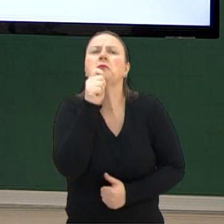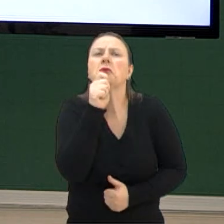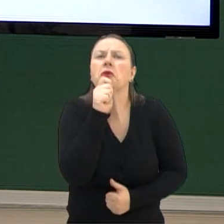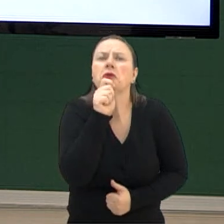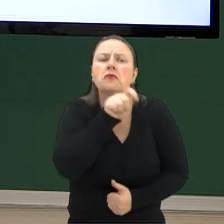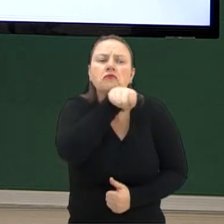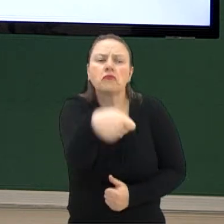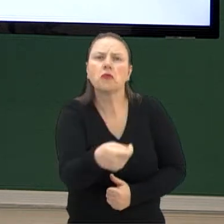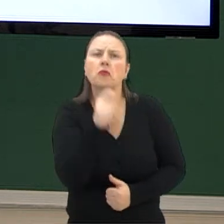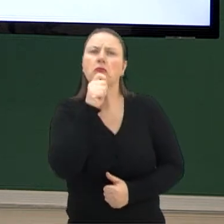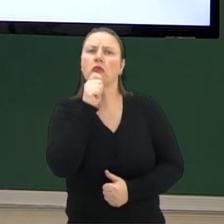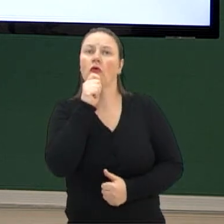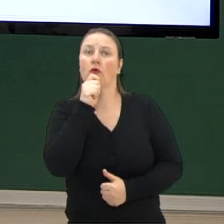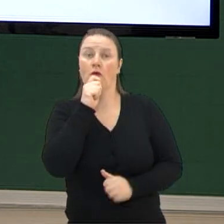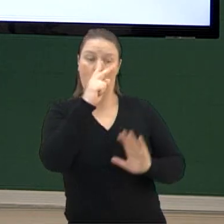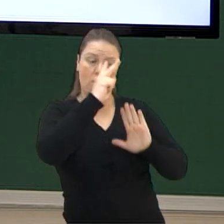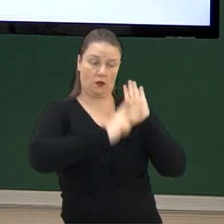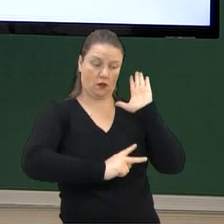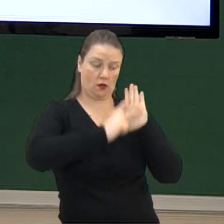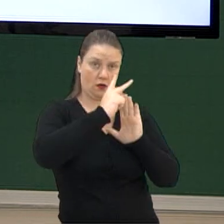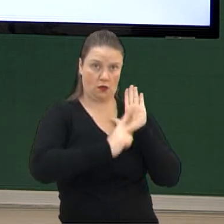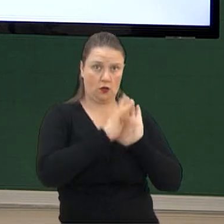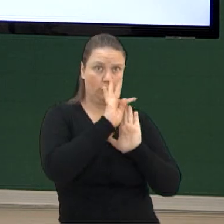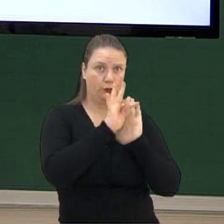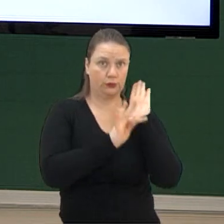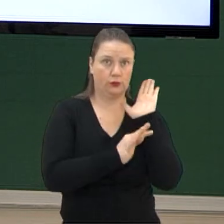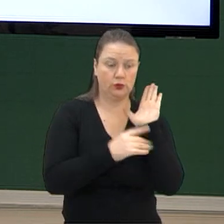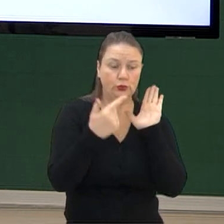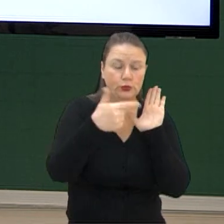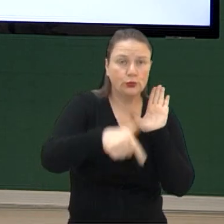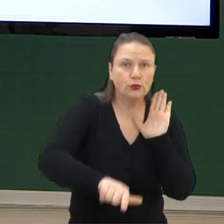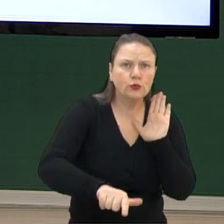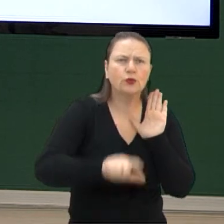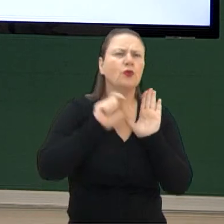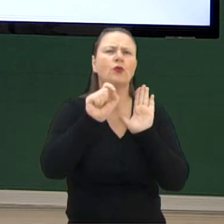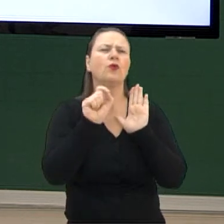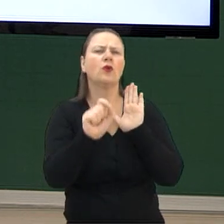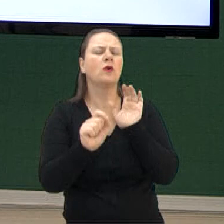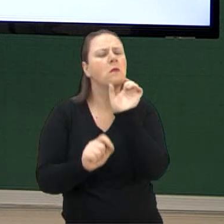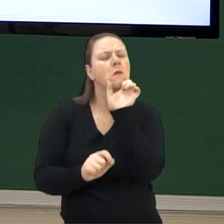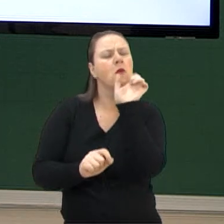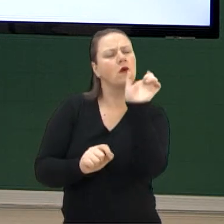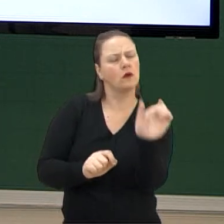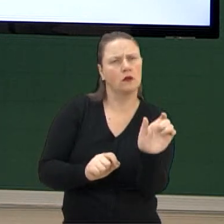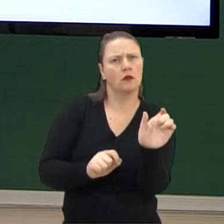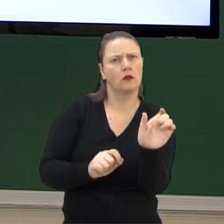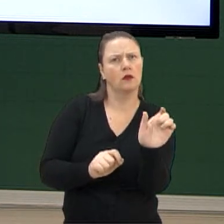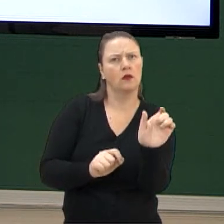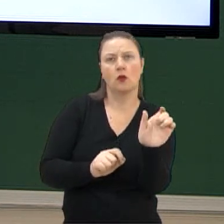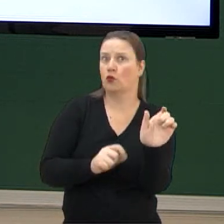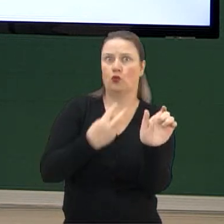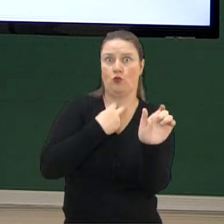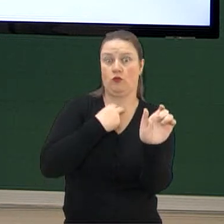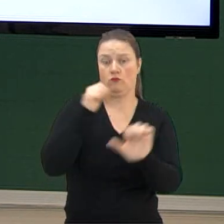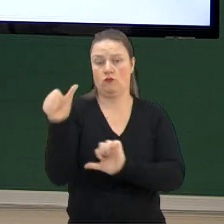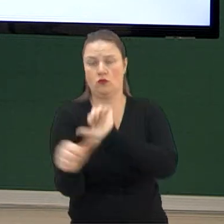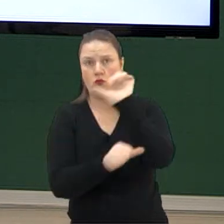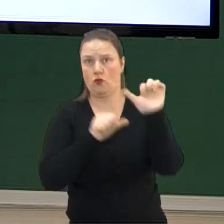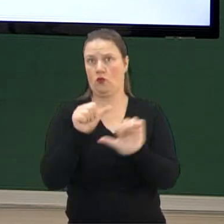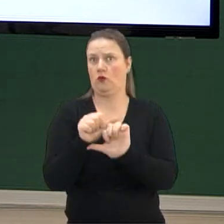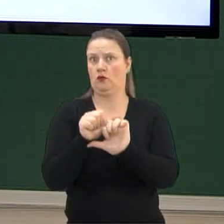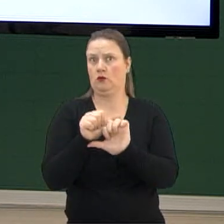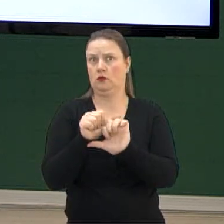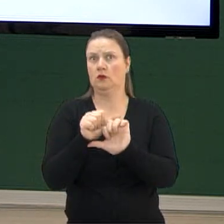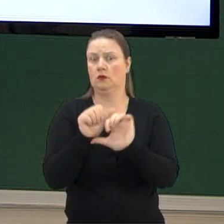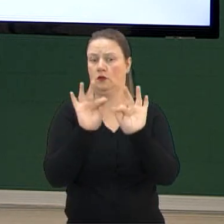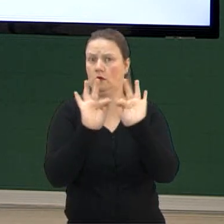você vai ter que fazer? Releia o trecho e veja qual outro termo que não muda o sentido, certo?